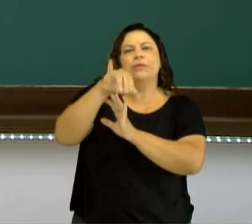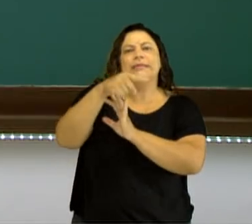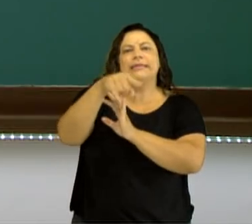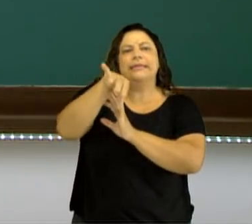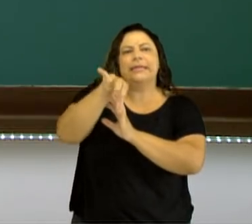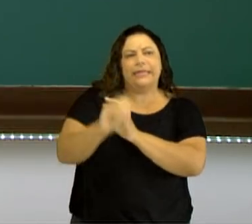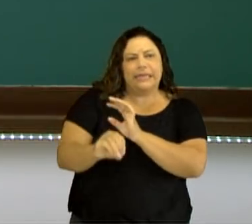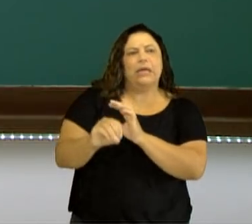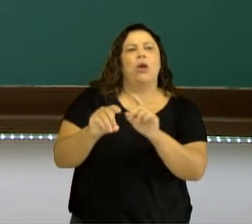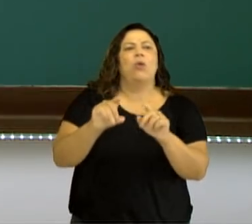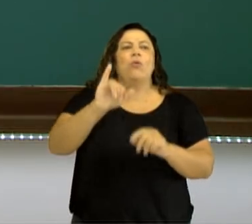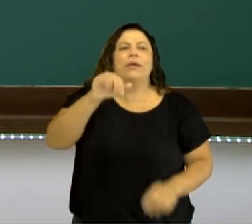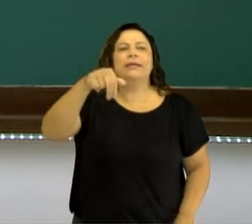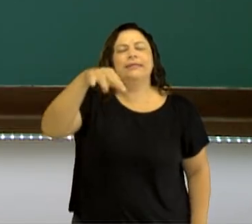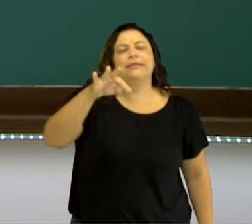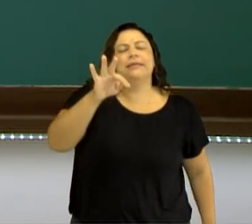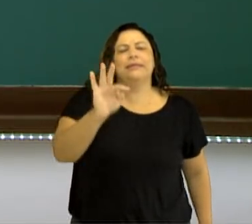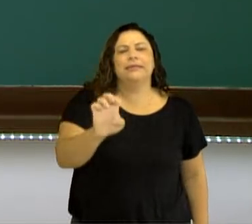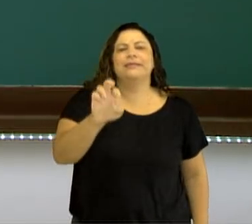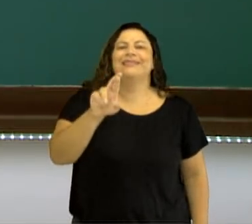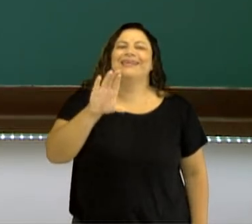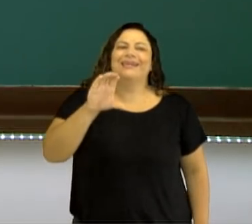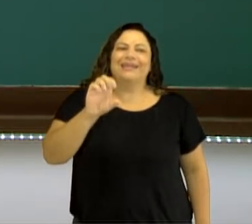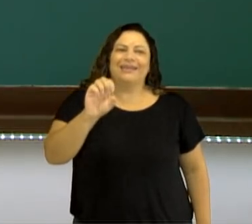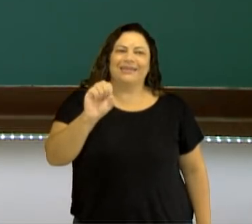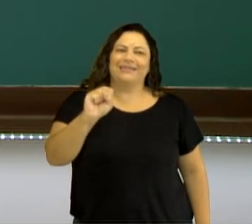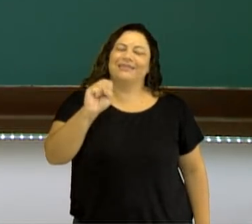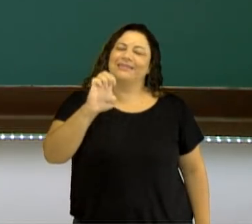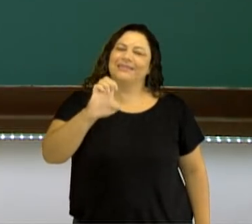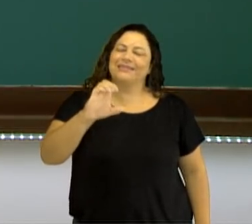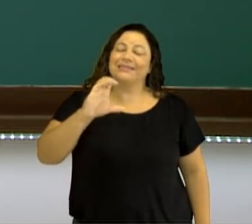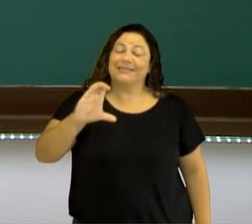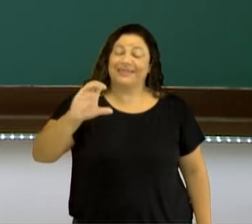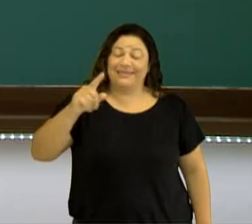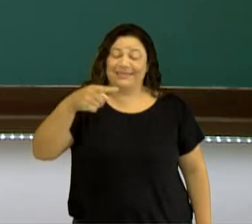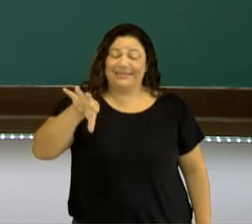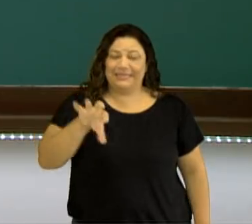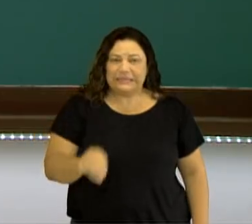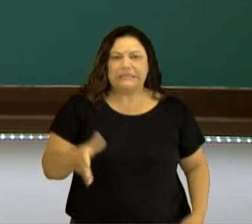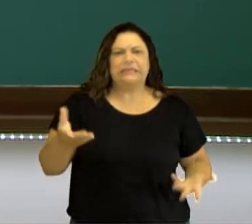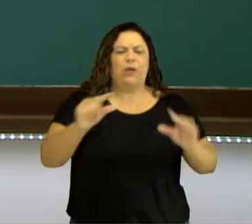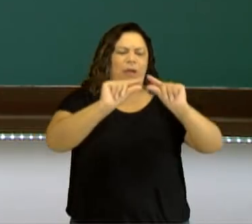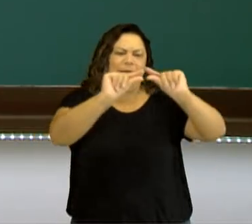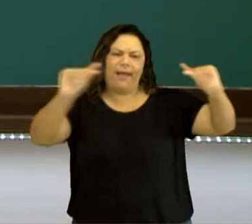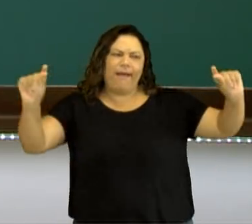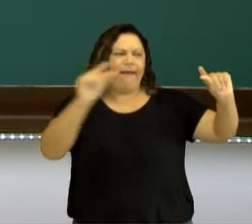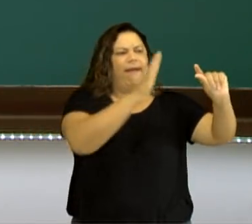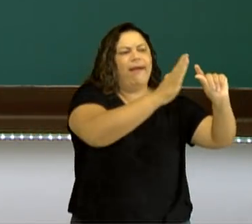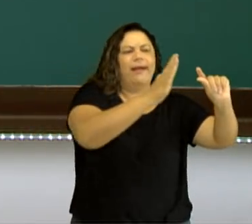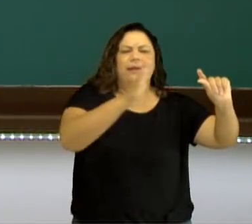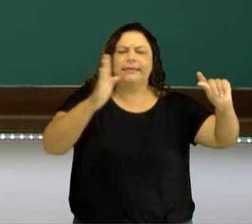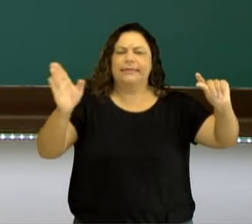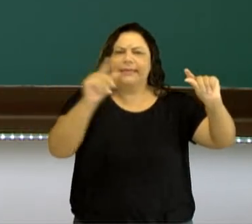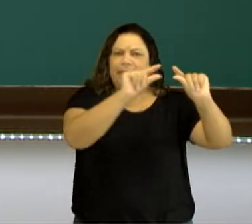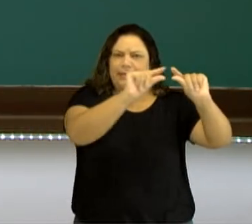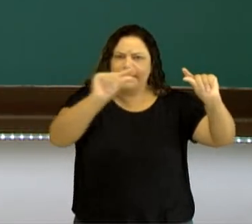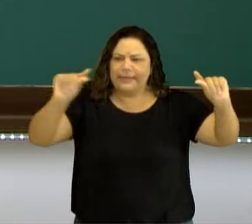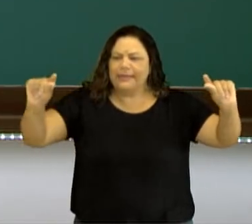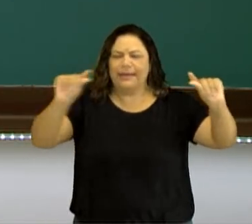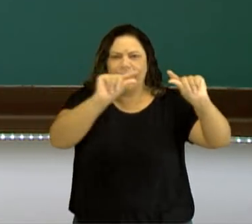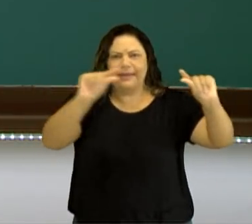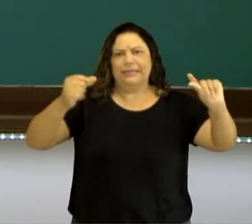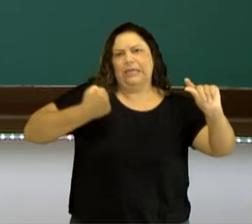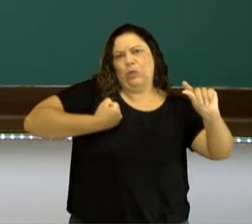com intervalos. Os intervalos numéricos, aqueles que vocês colocam na reta dos números reais, estão